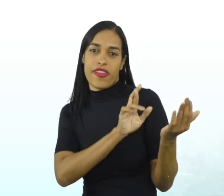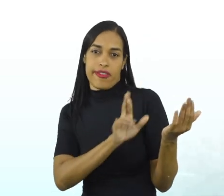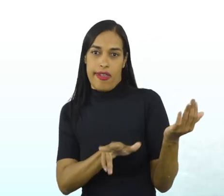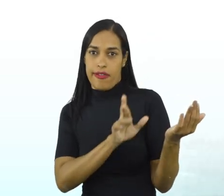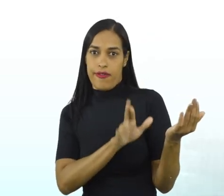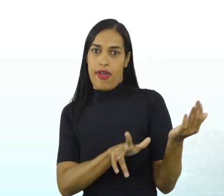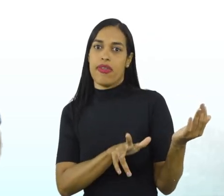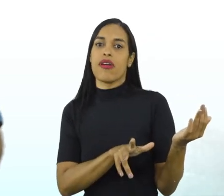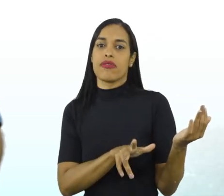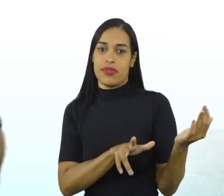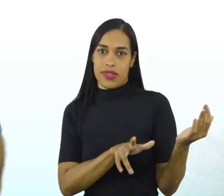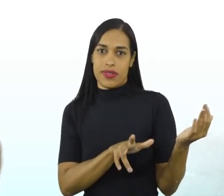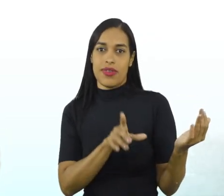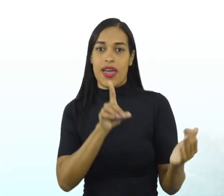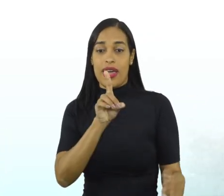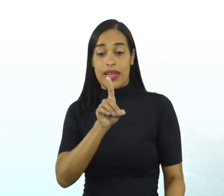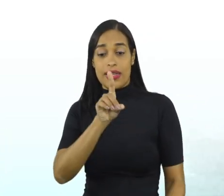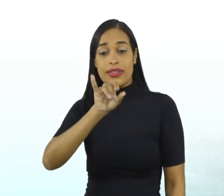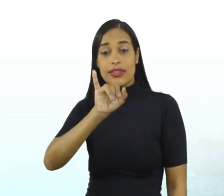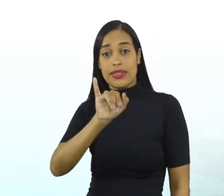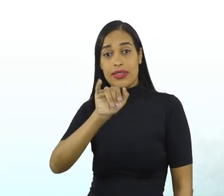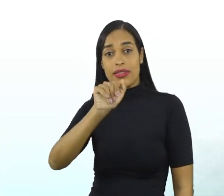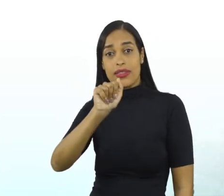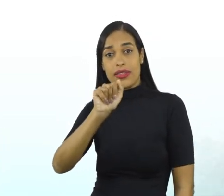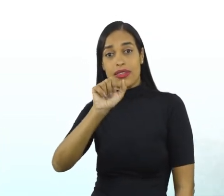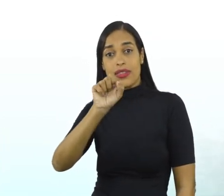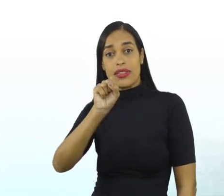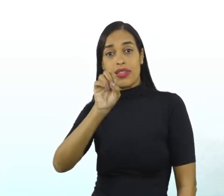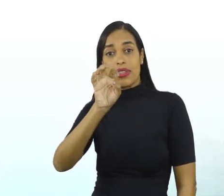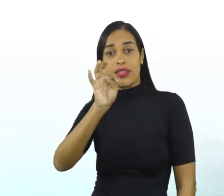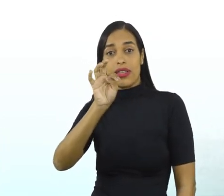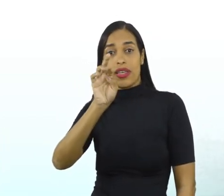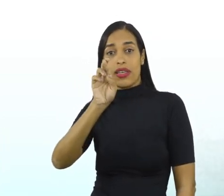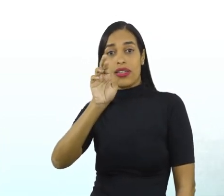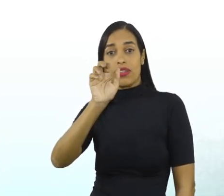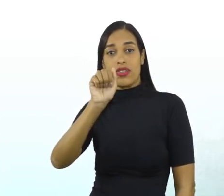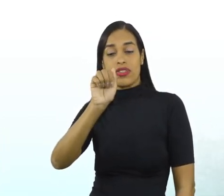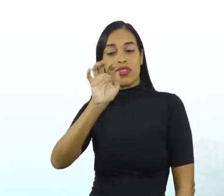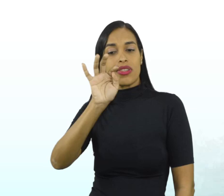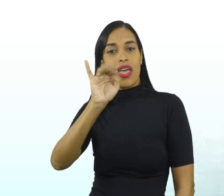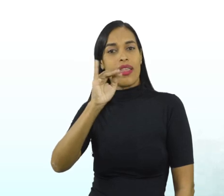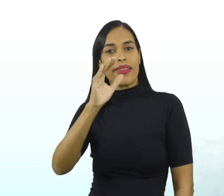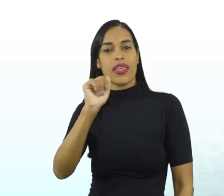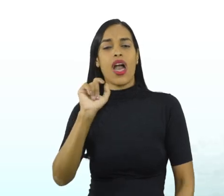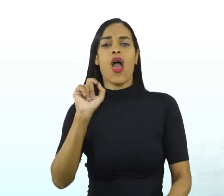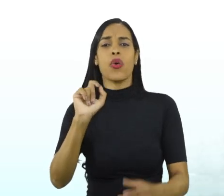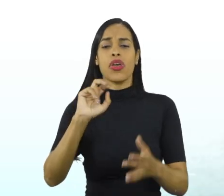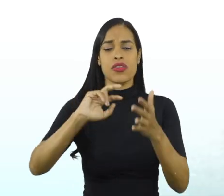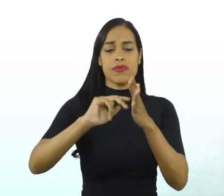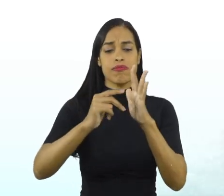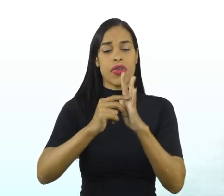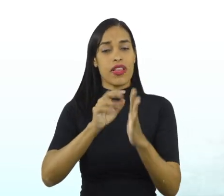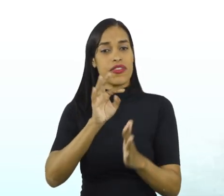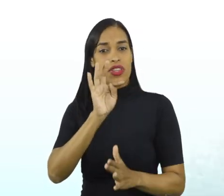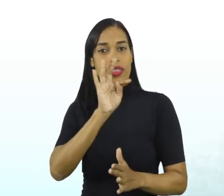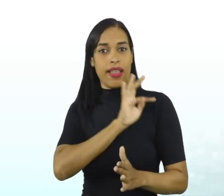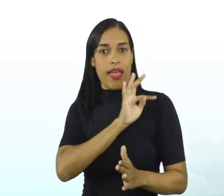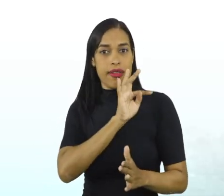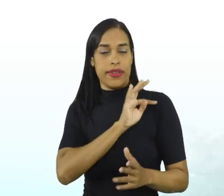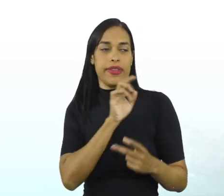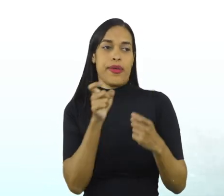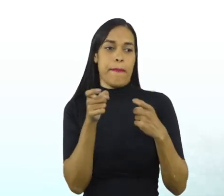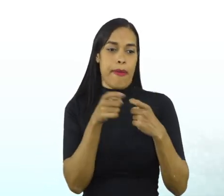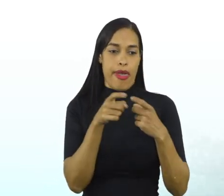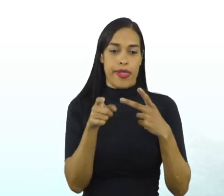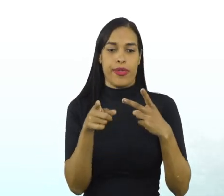uma forma diferente. A diastrática, né, o médico, ele vai falar tecnicamente, são os jargões